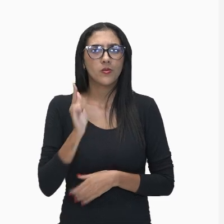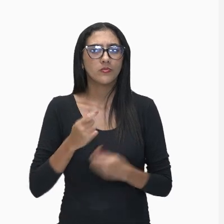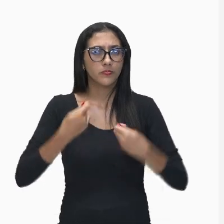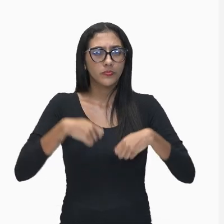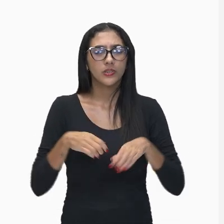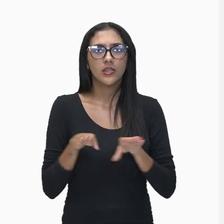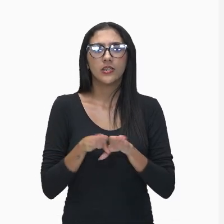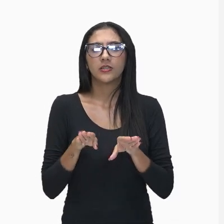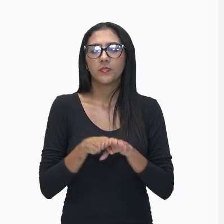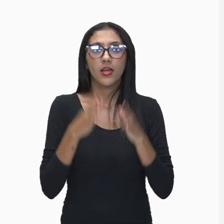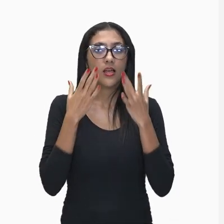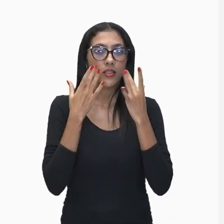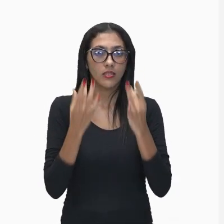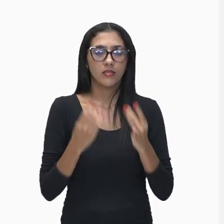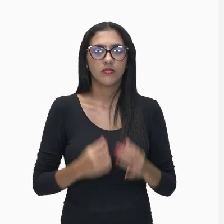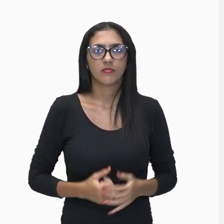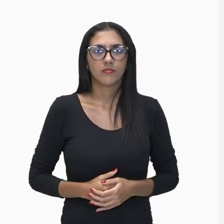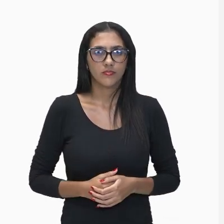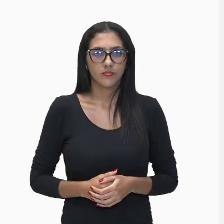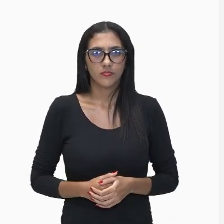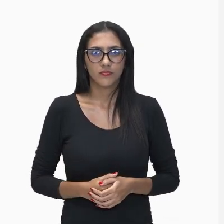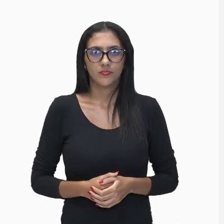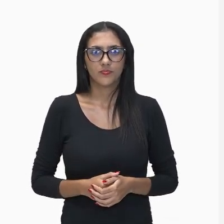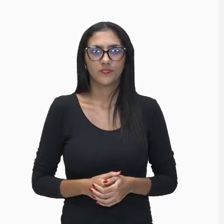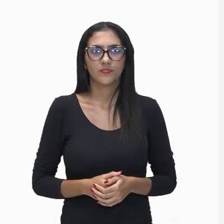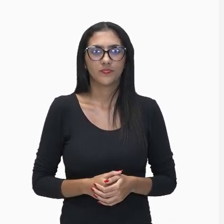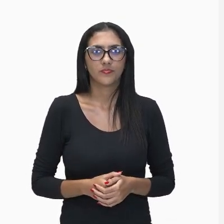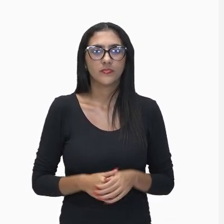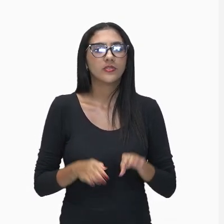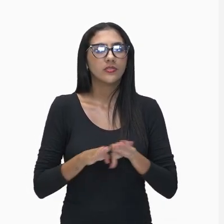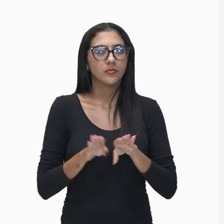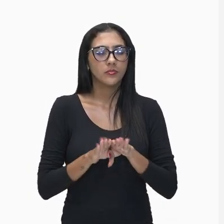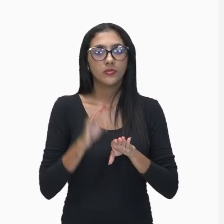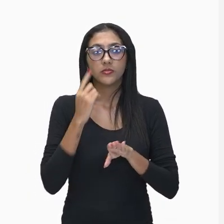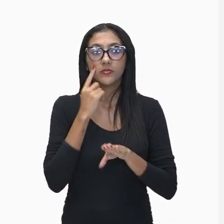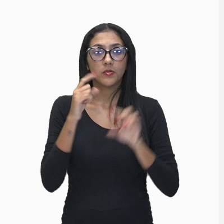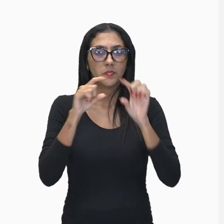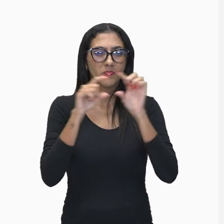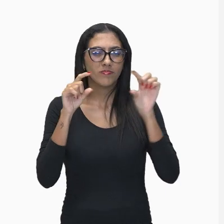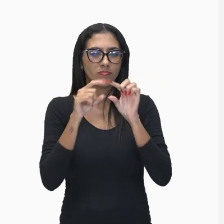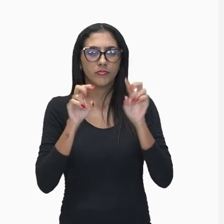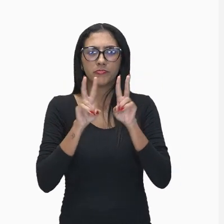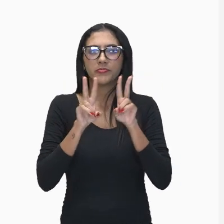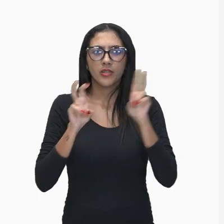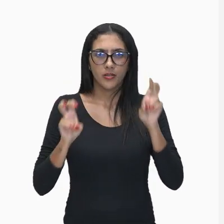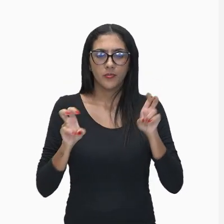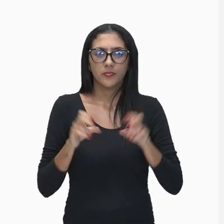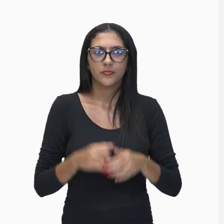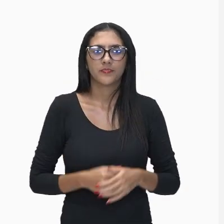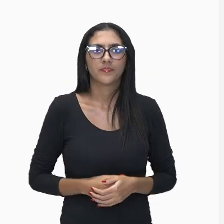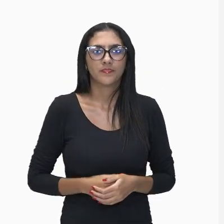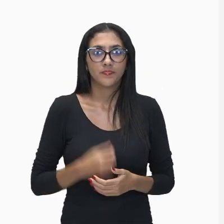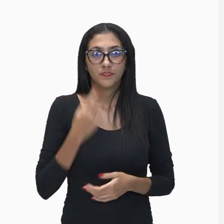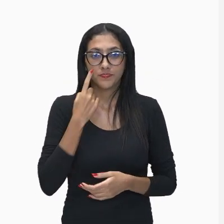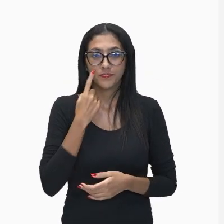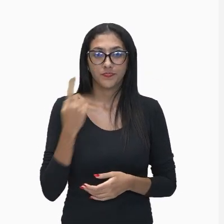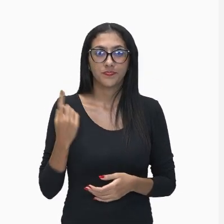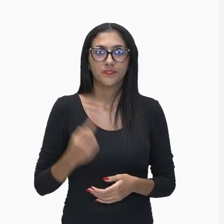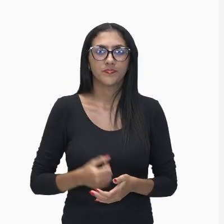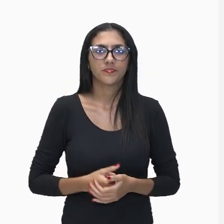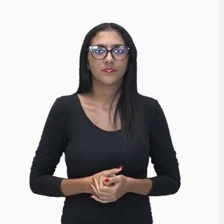no nosso dia a dia. E temos um enunciado problemático aqui, mais um na realidade. Colocando aí para vocês,